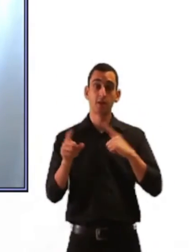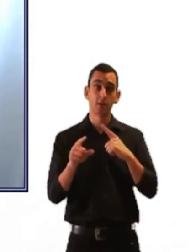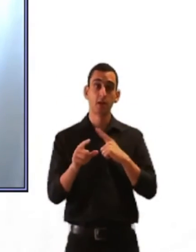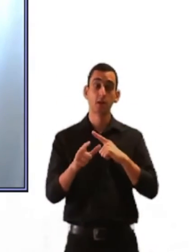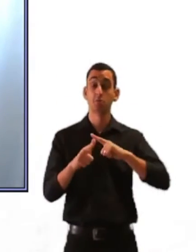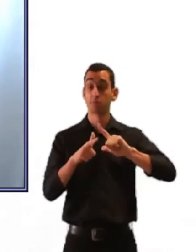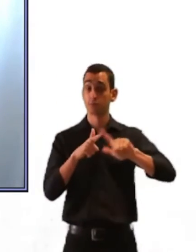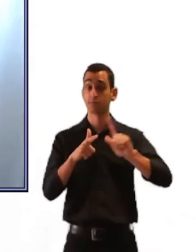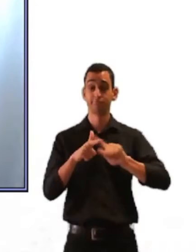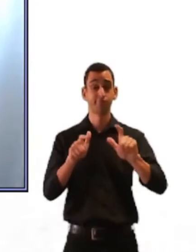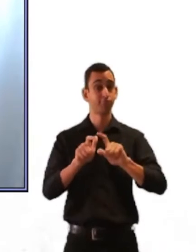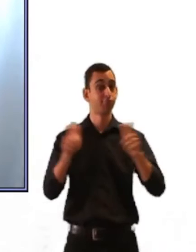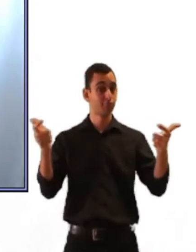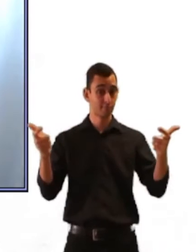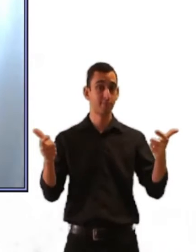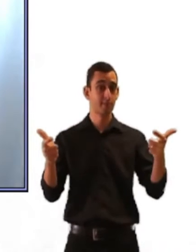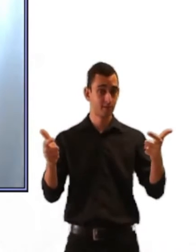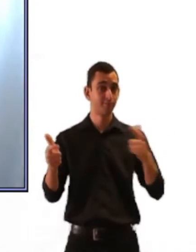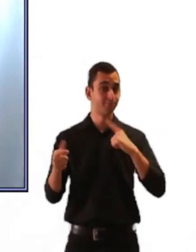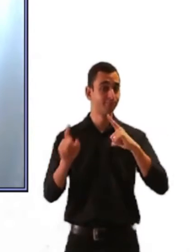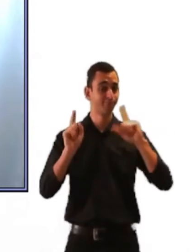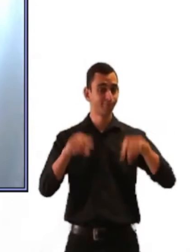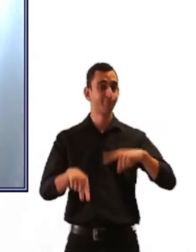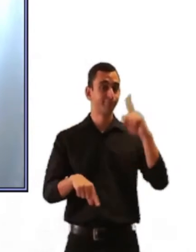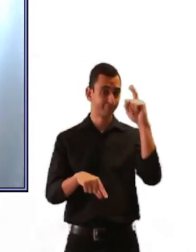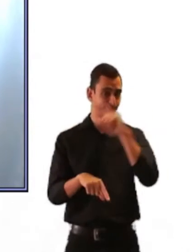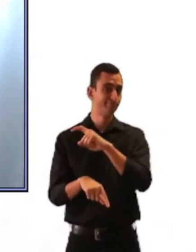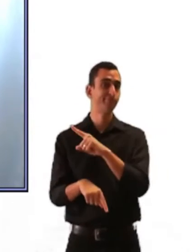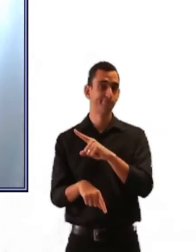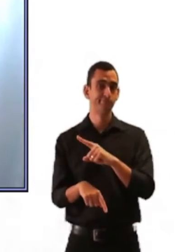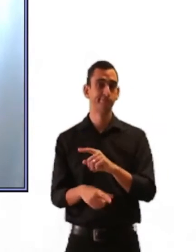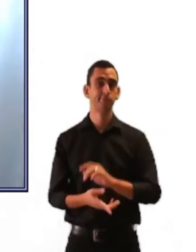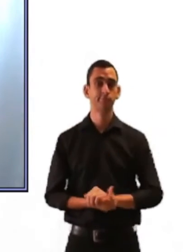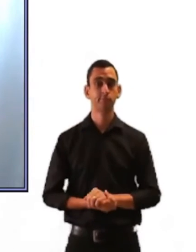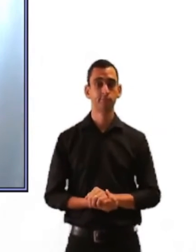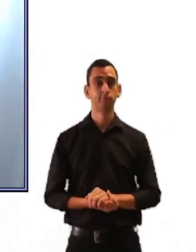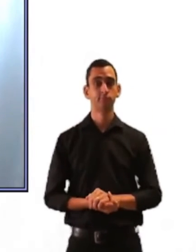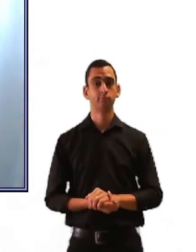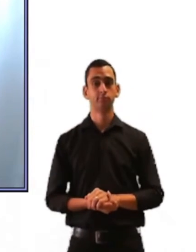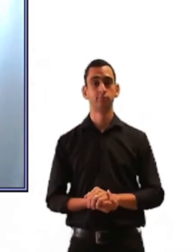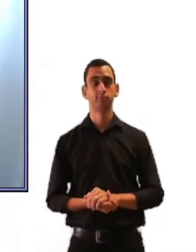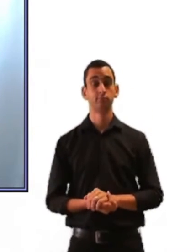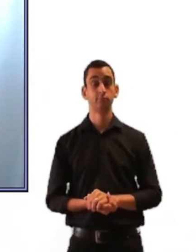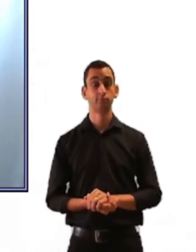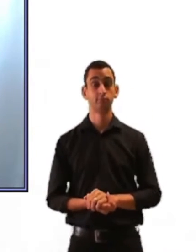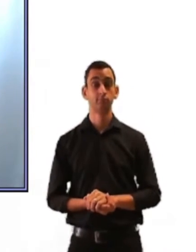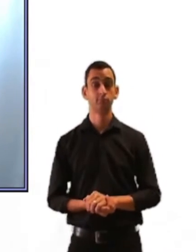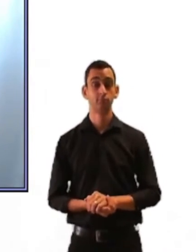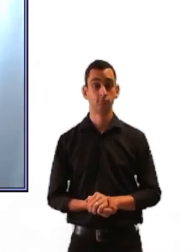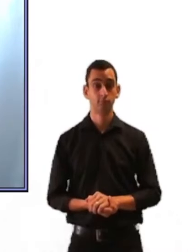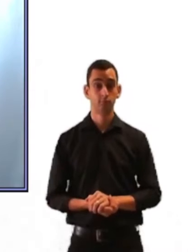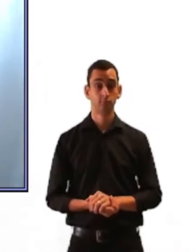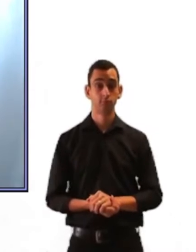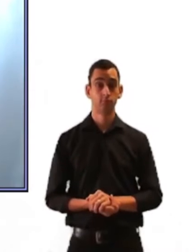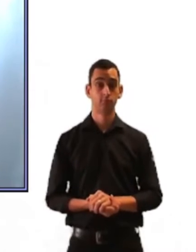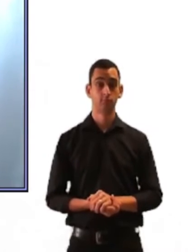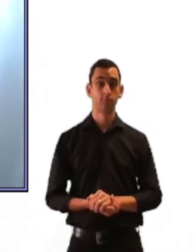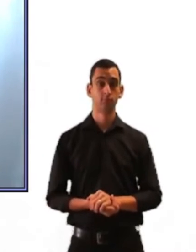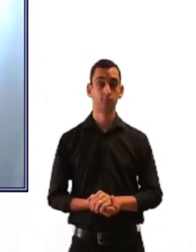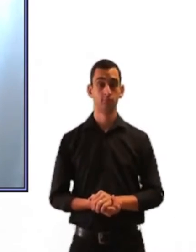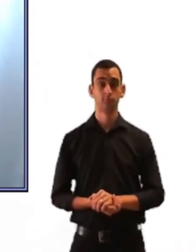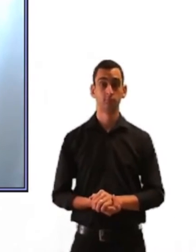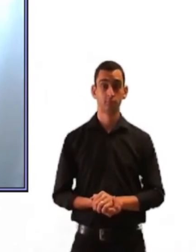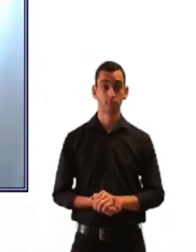problema grande, vamos dizer assim, um problema difícil, né? De difícil solução. Do ponto de vista, e aqui eu já encerro, porque eu já passei